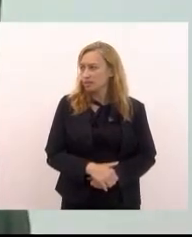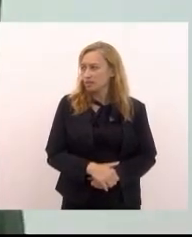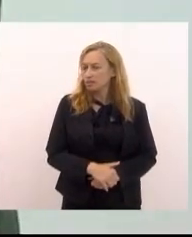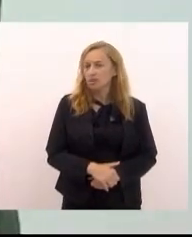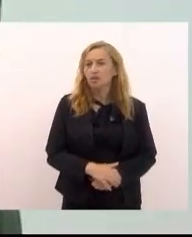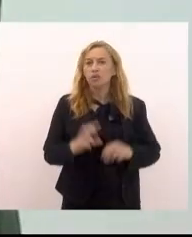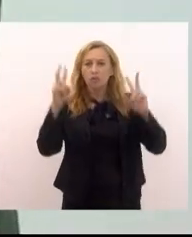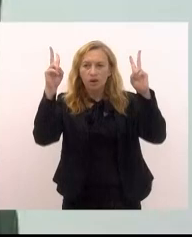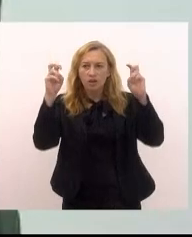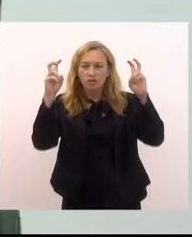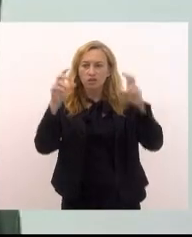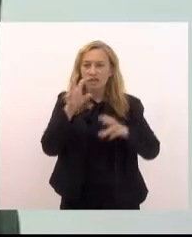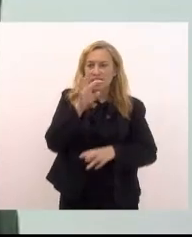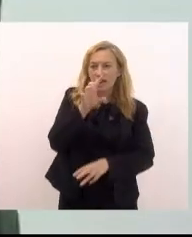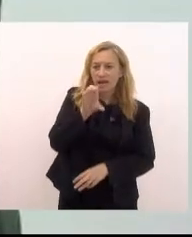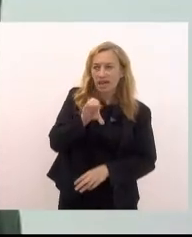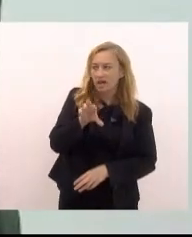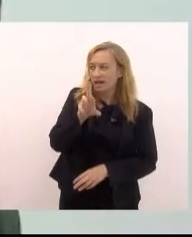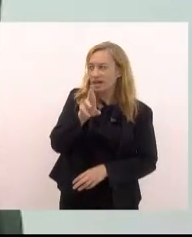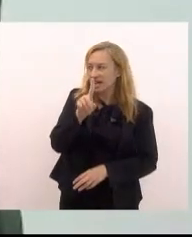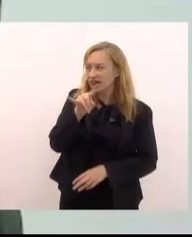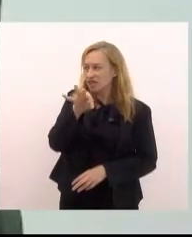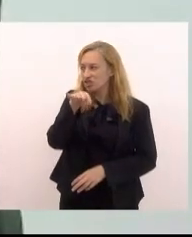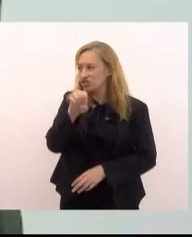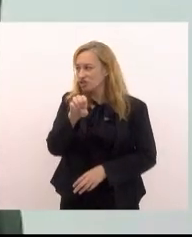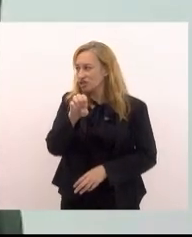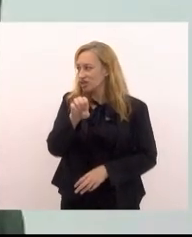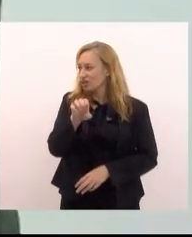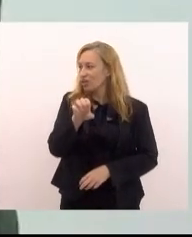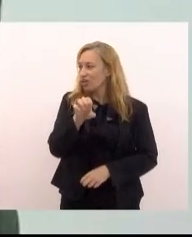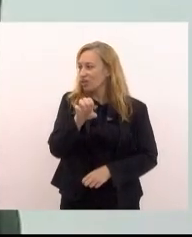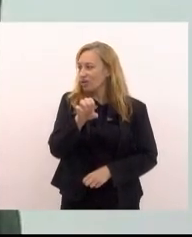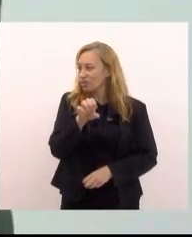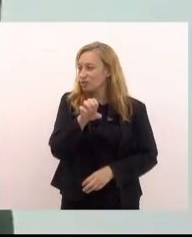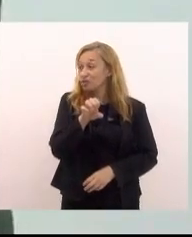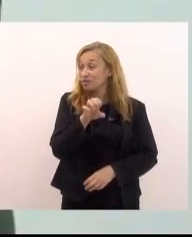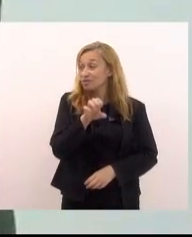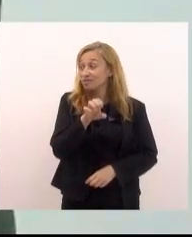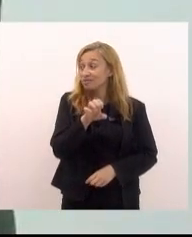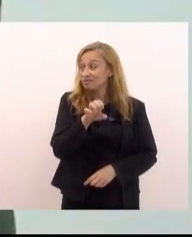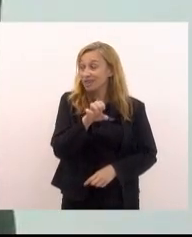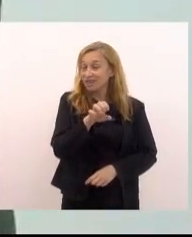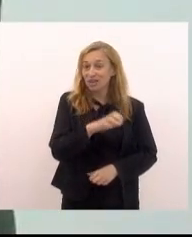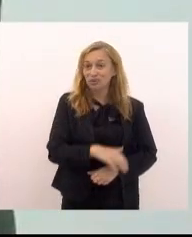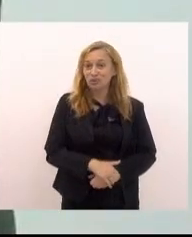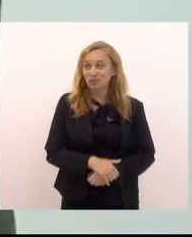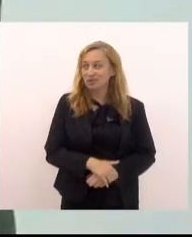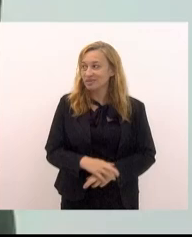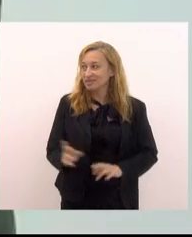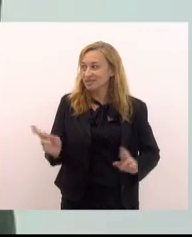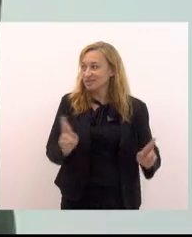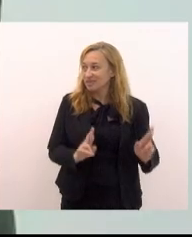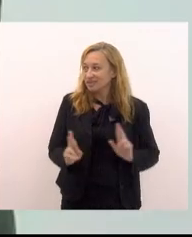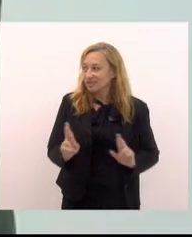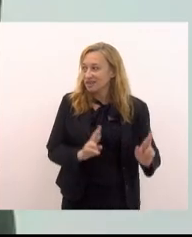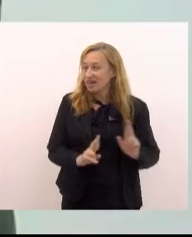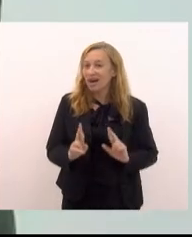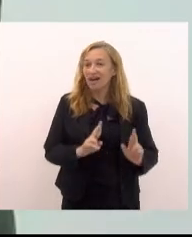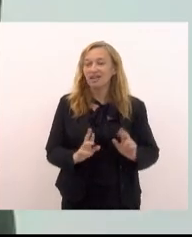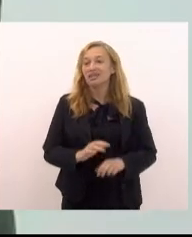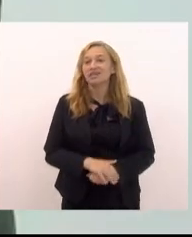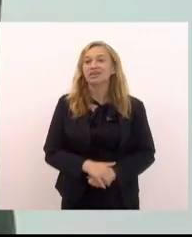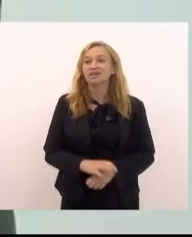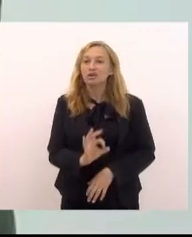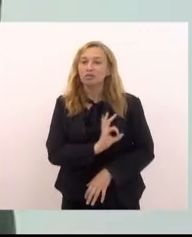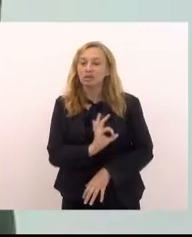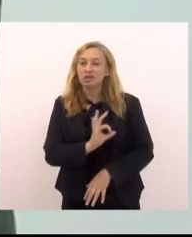da grete, da gratificação em relação aos nossos policiais